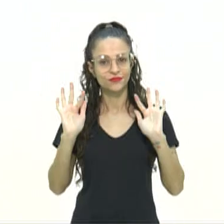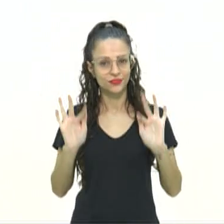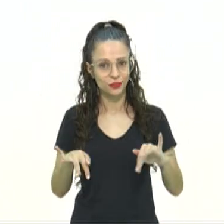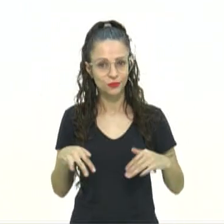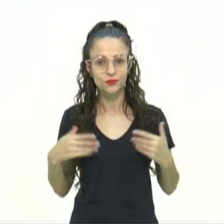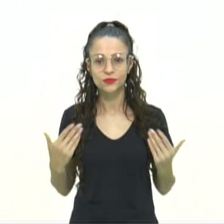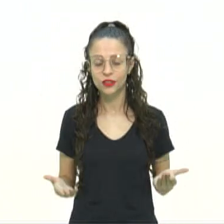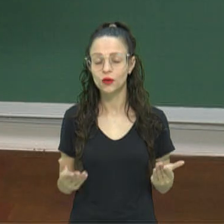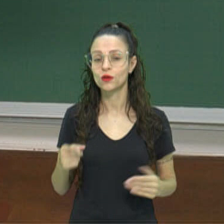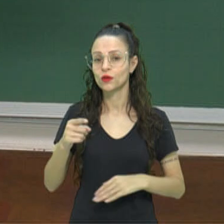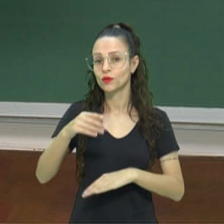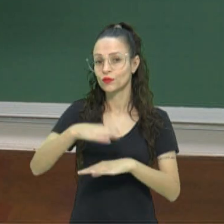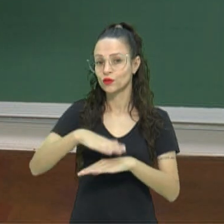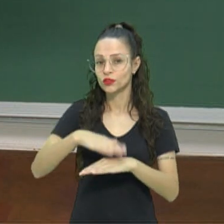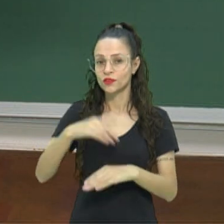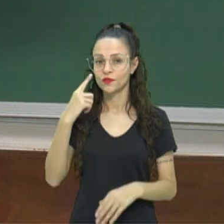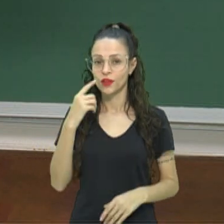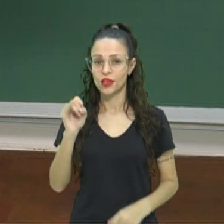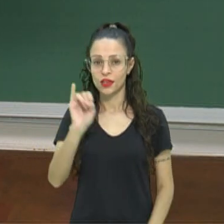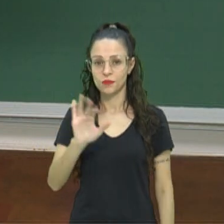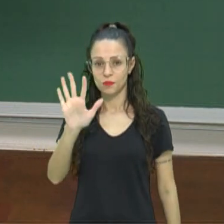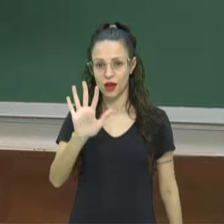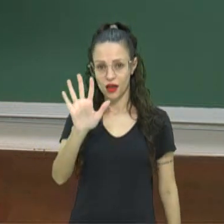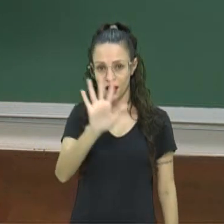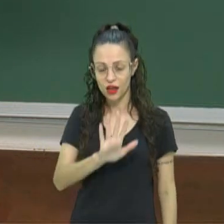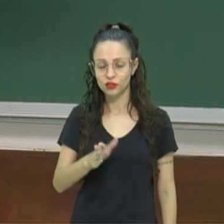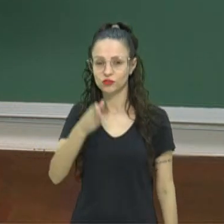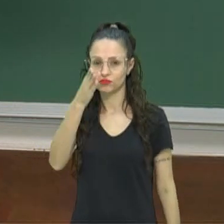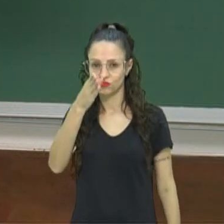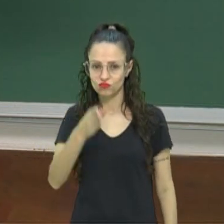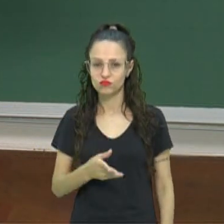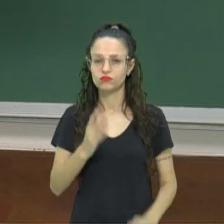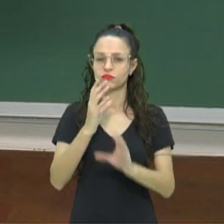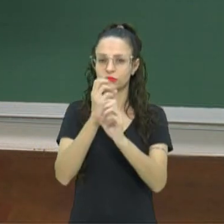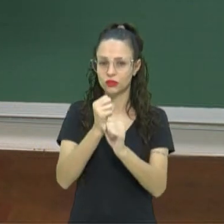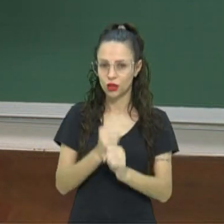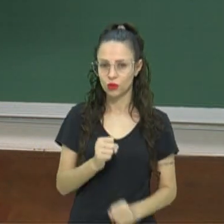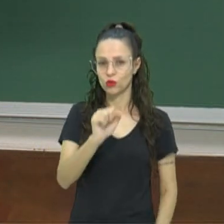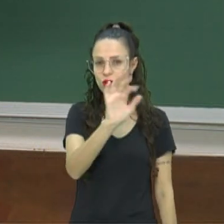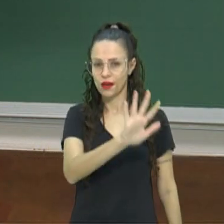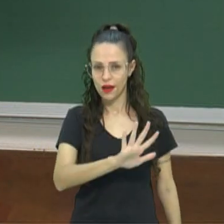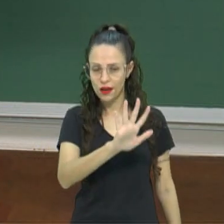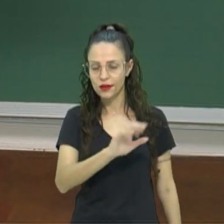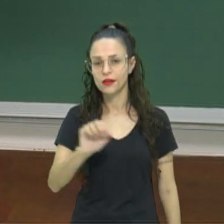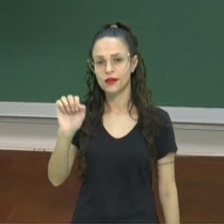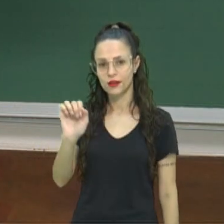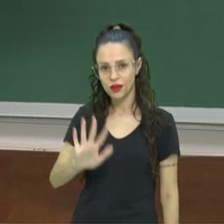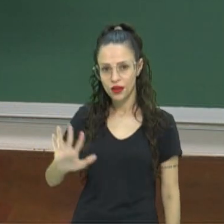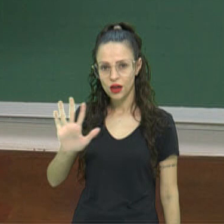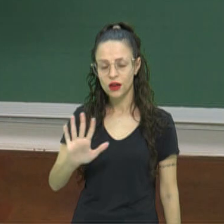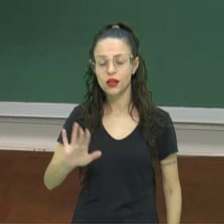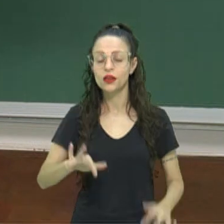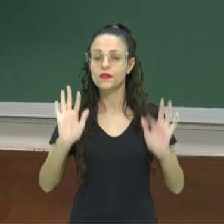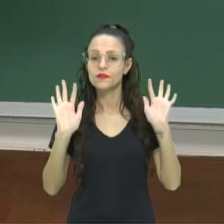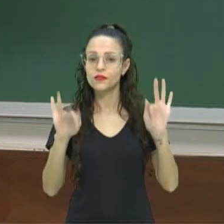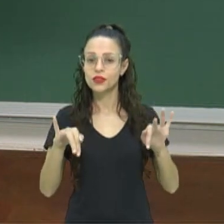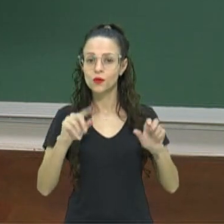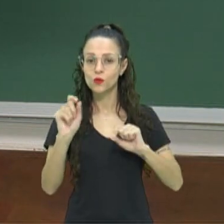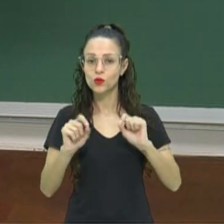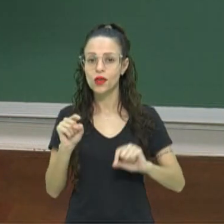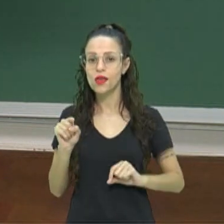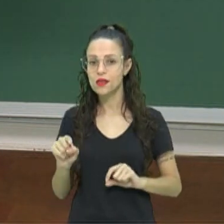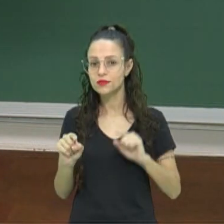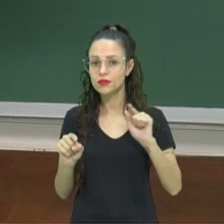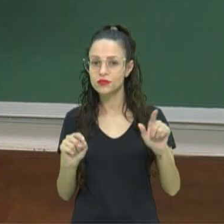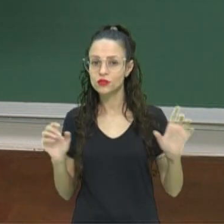final. Então, você reparticiona tudo, calcula a área dos pedaços e no final você